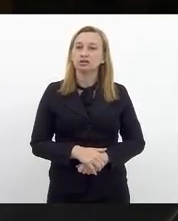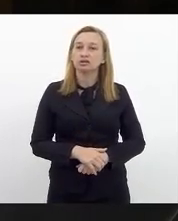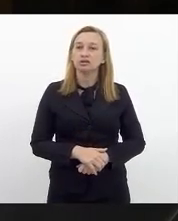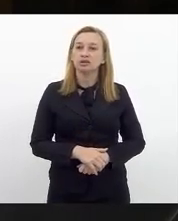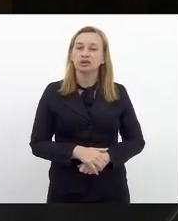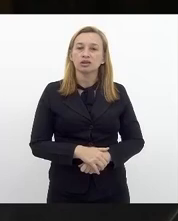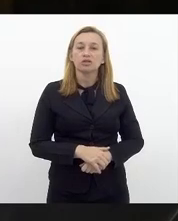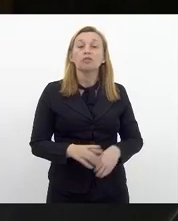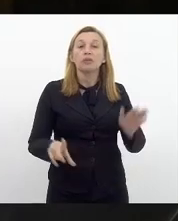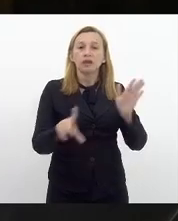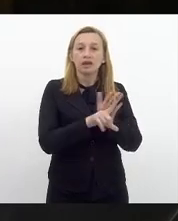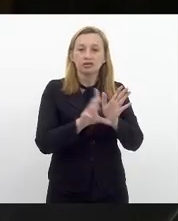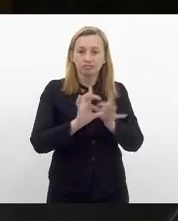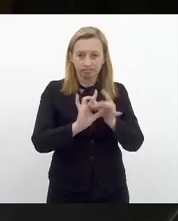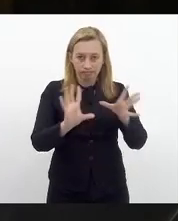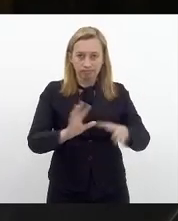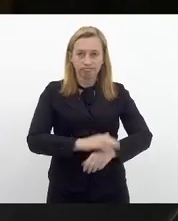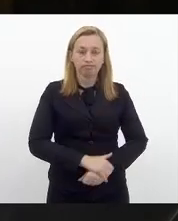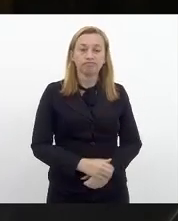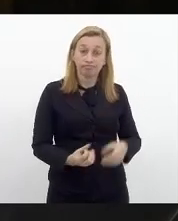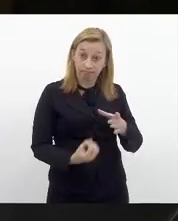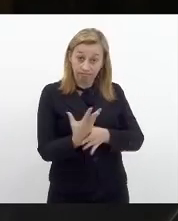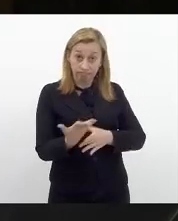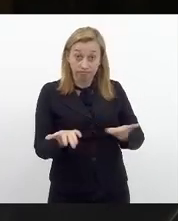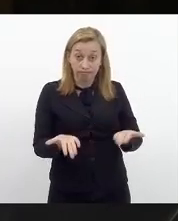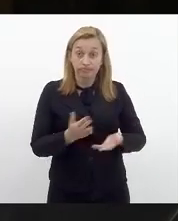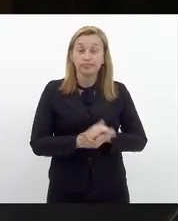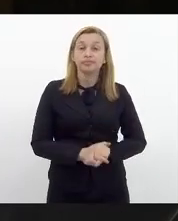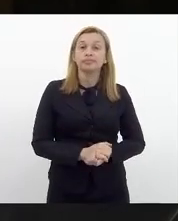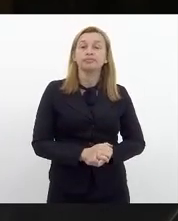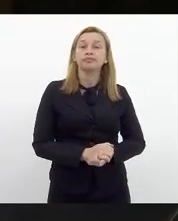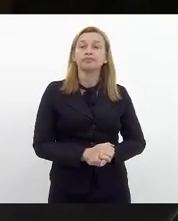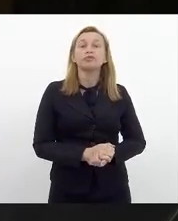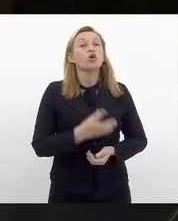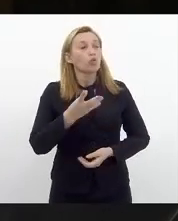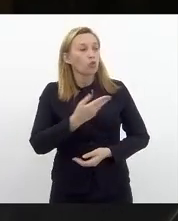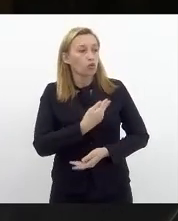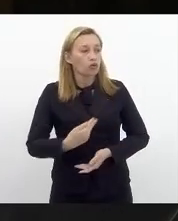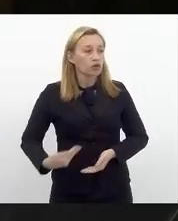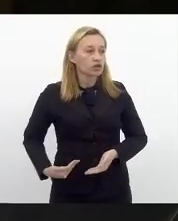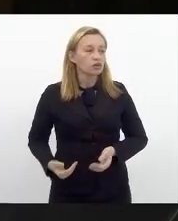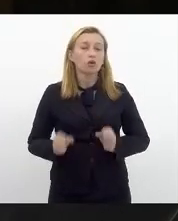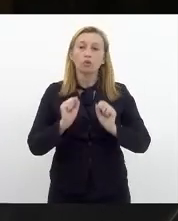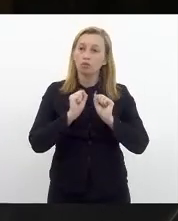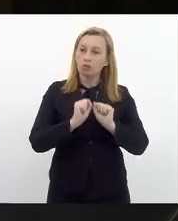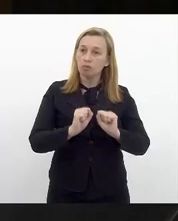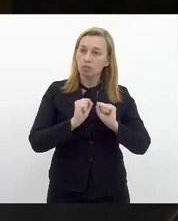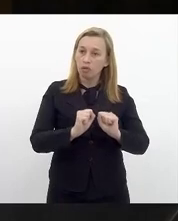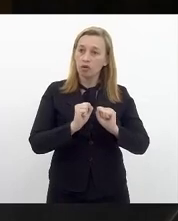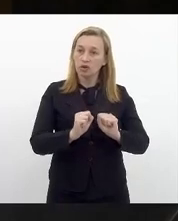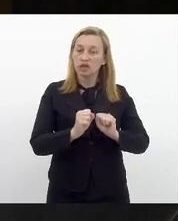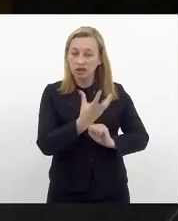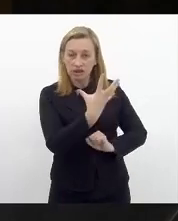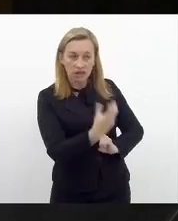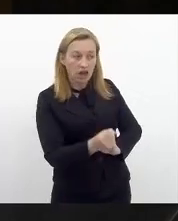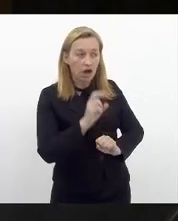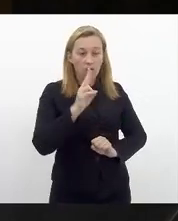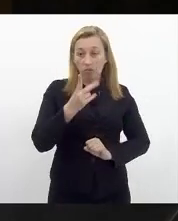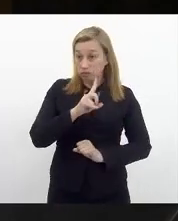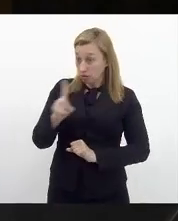fazer uma lei autorizativa e o governador pode sancionar ou